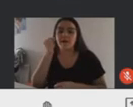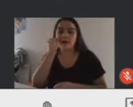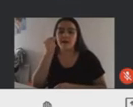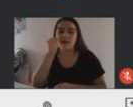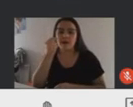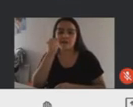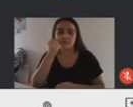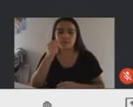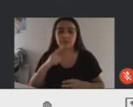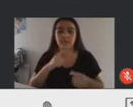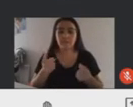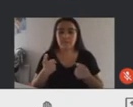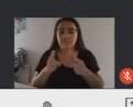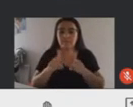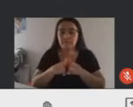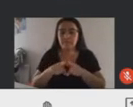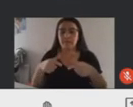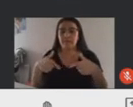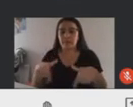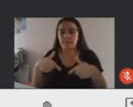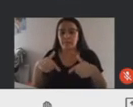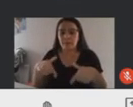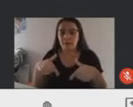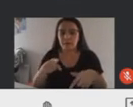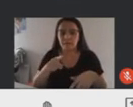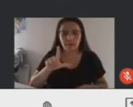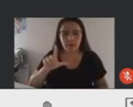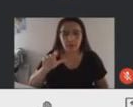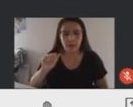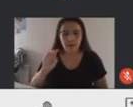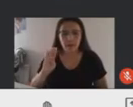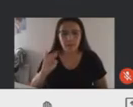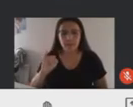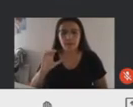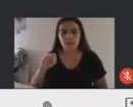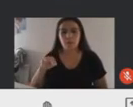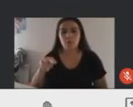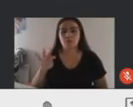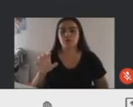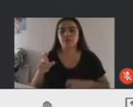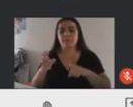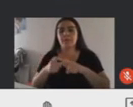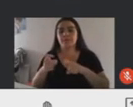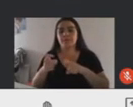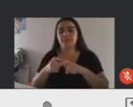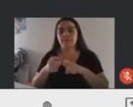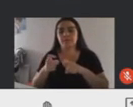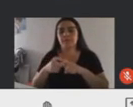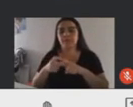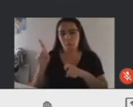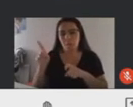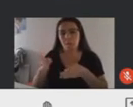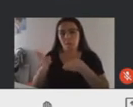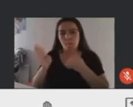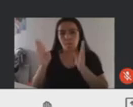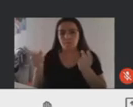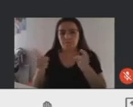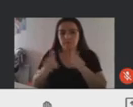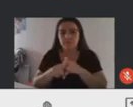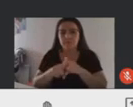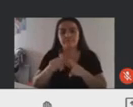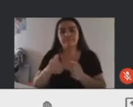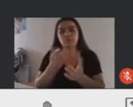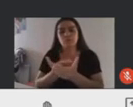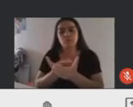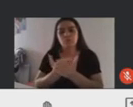com o LabConte, que é lá da medicina, e a ideia era entender,